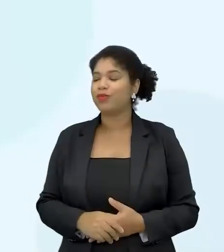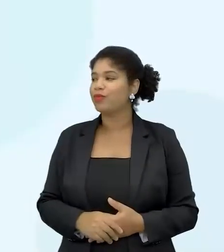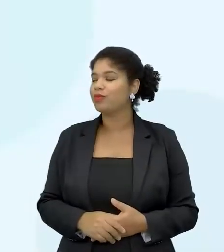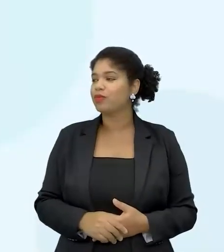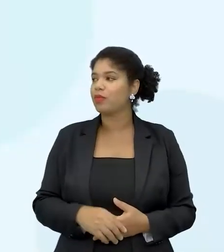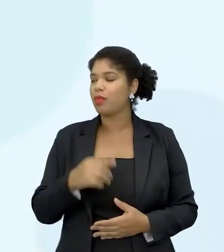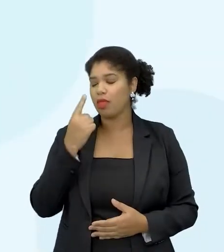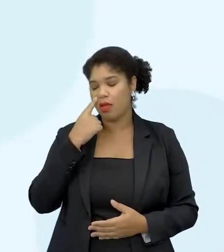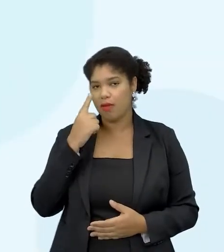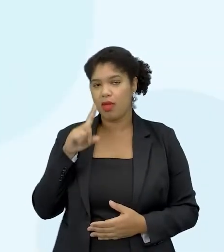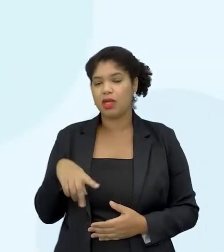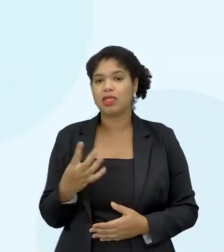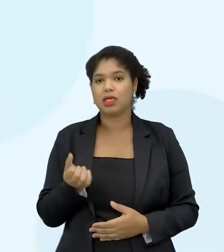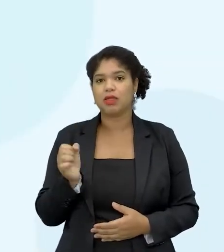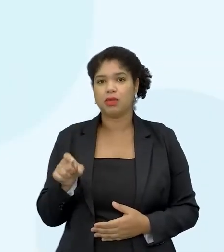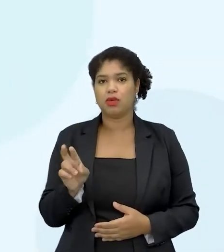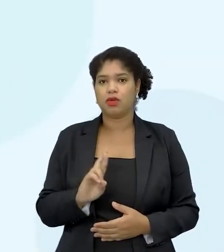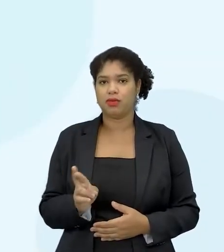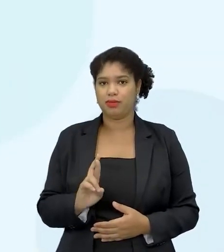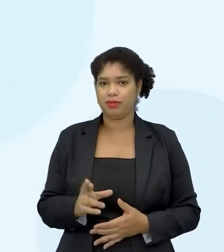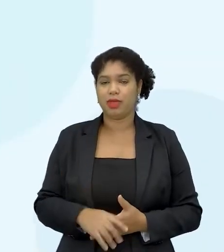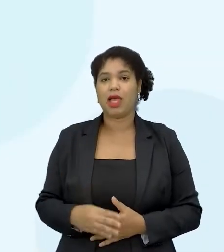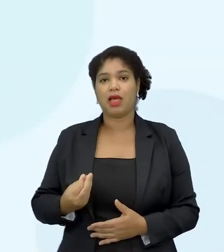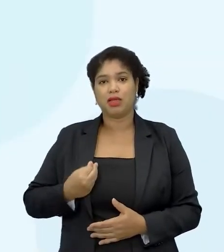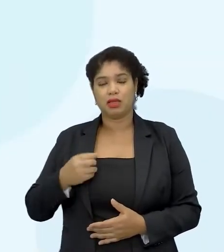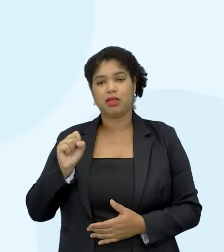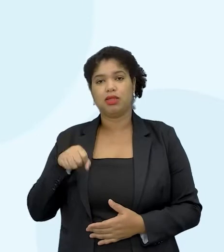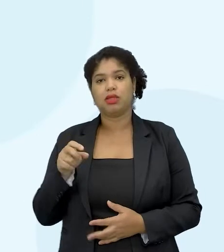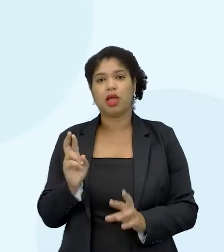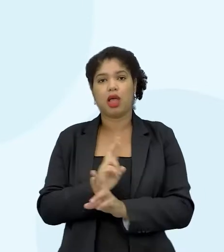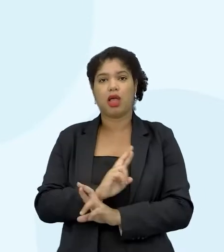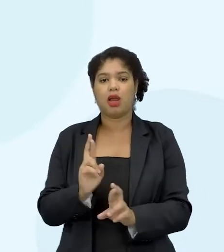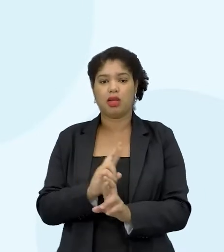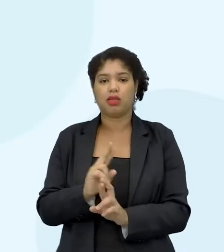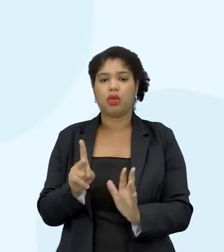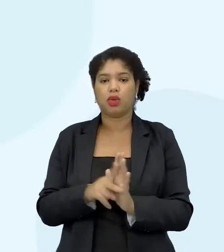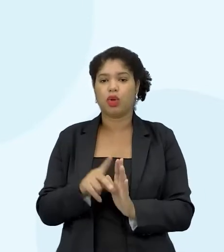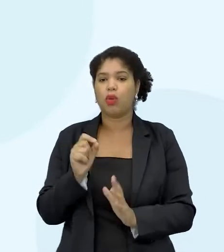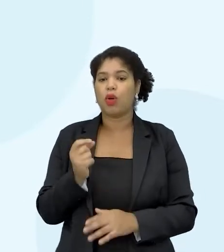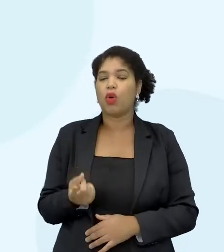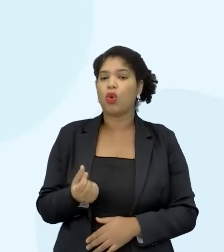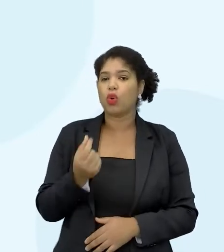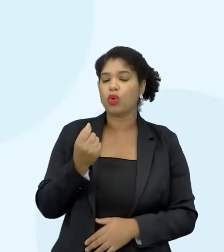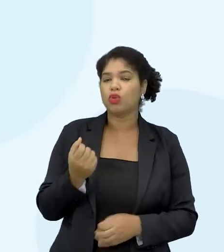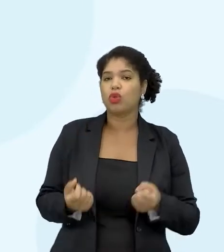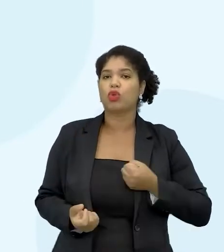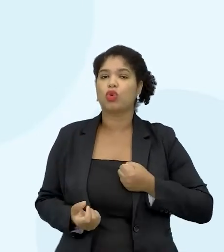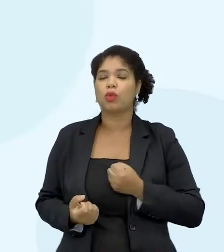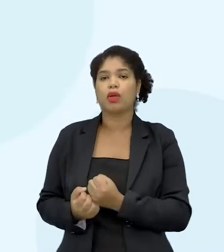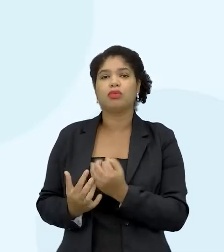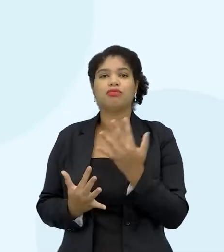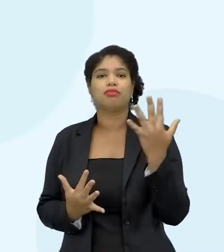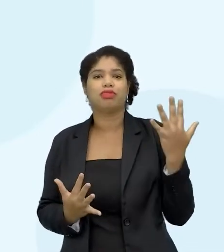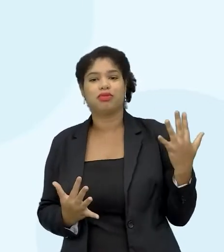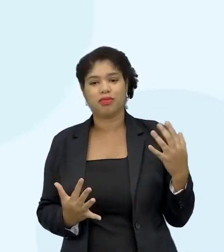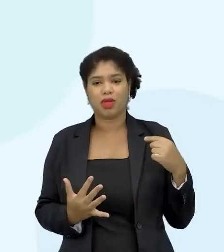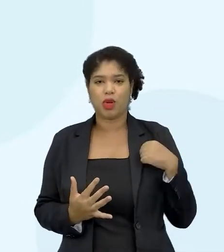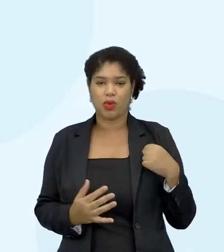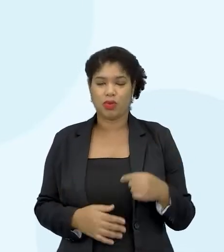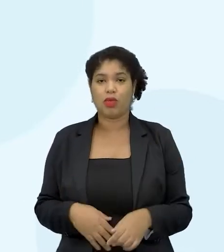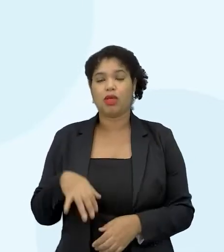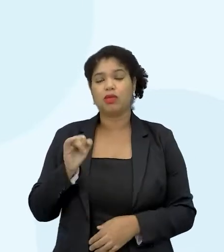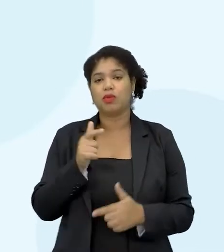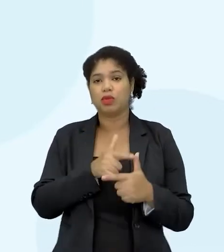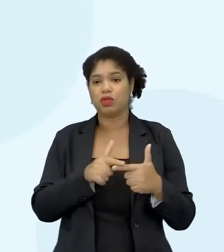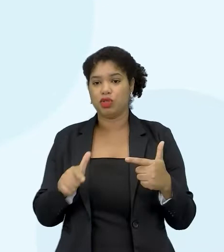custo fixo é R$6.000. Então, existe uma relação entre o custo e o número de camisetas. Quando você divide